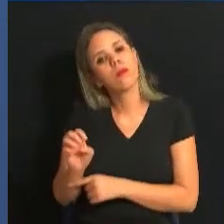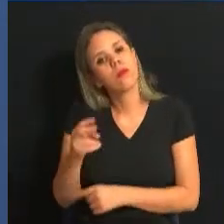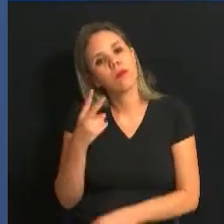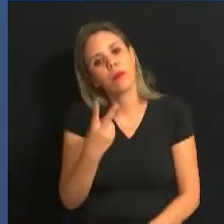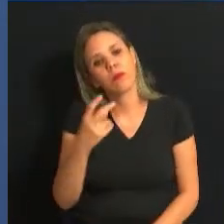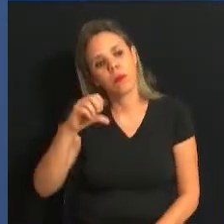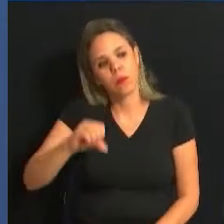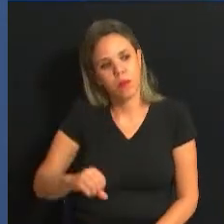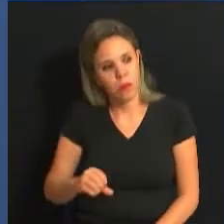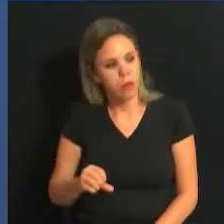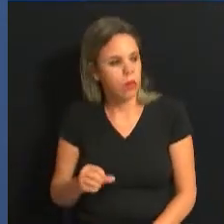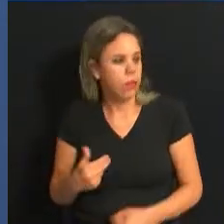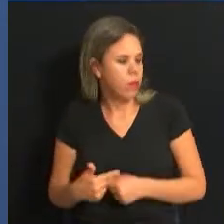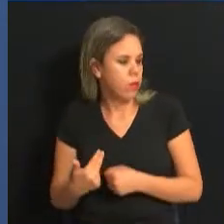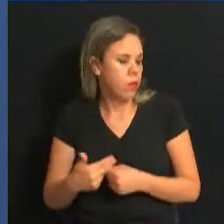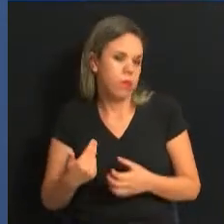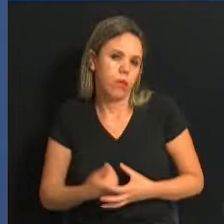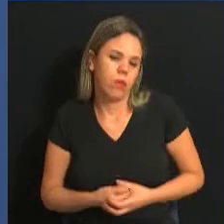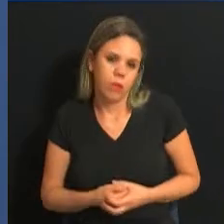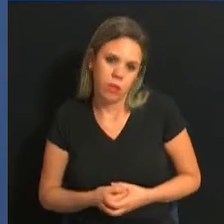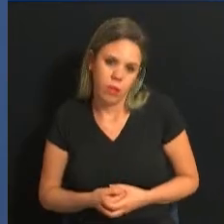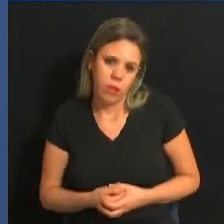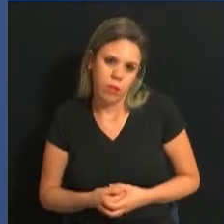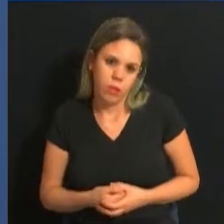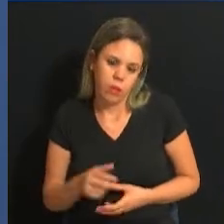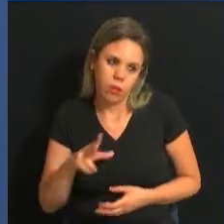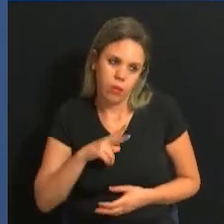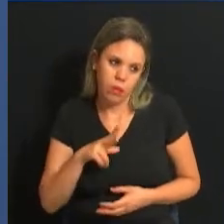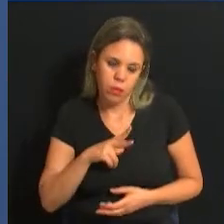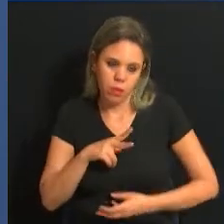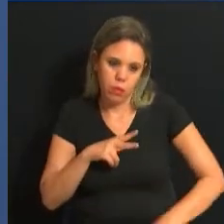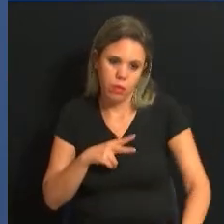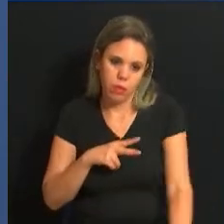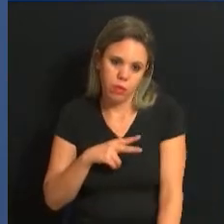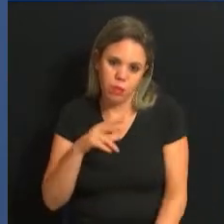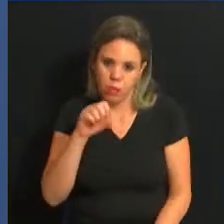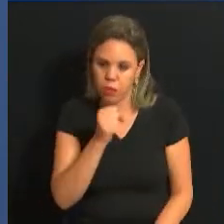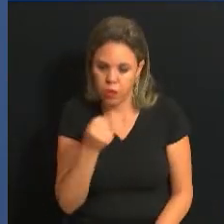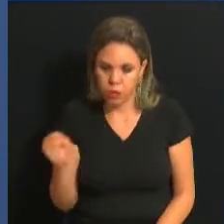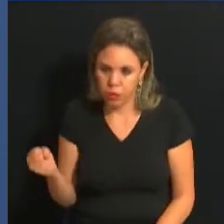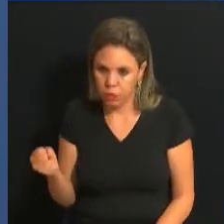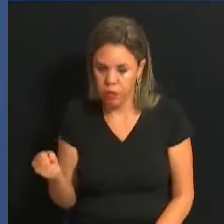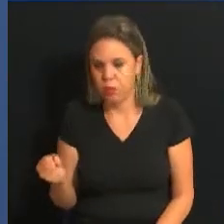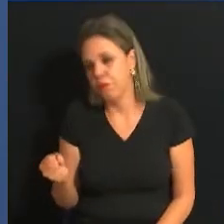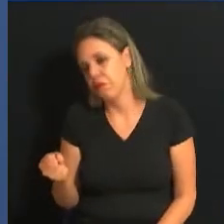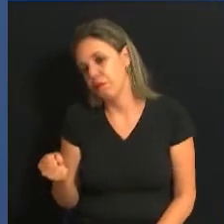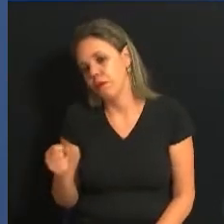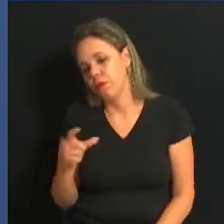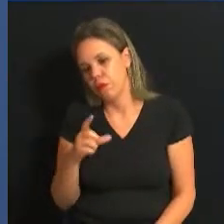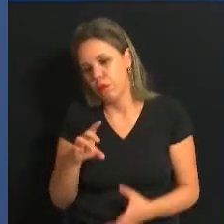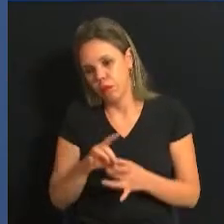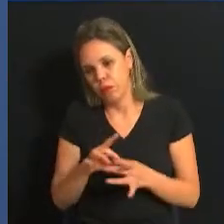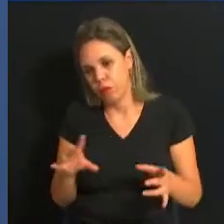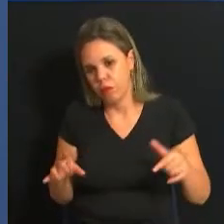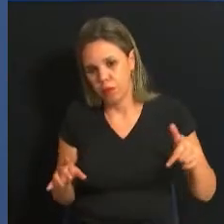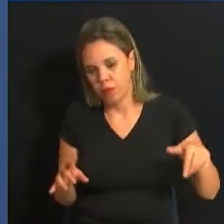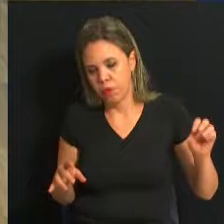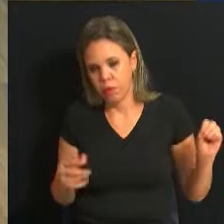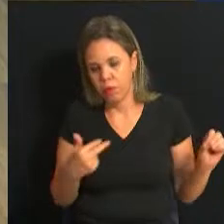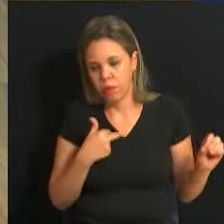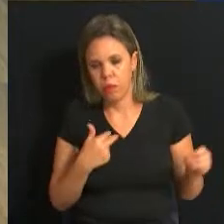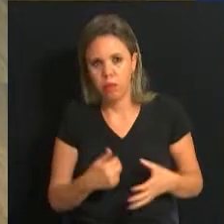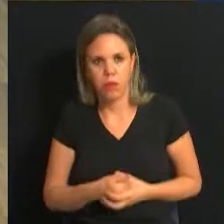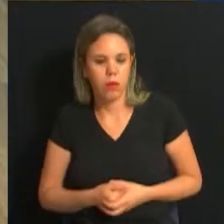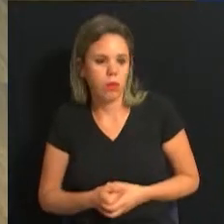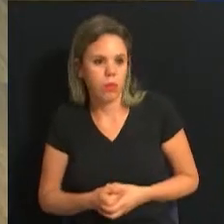lá no HC da Unicamp. E na rede particular, dos 88 leitos disponíveis, 70 estavam ocupados.